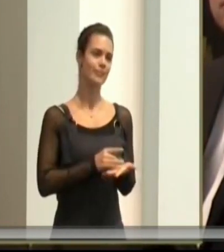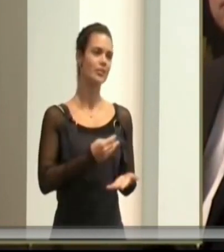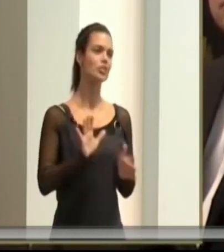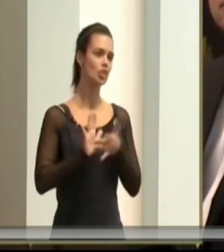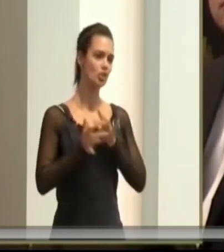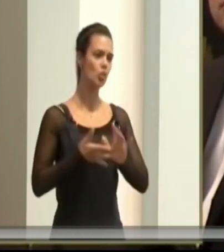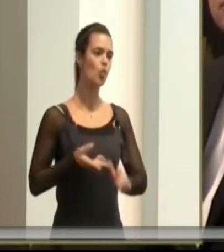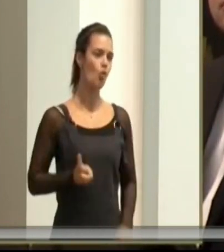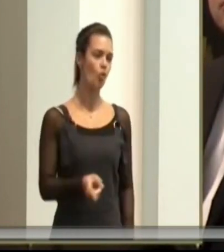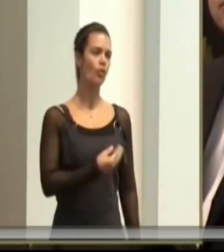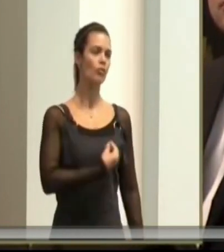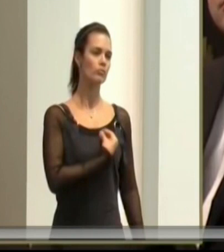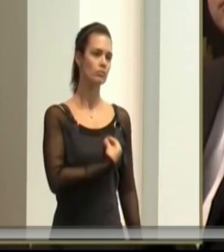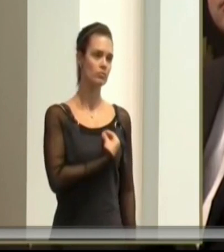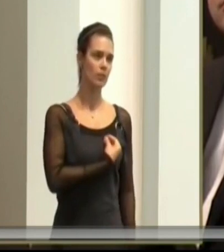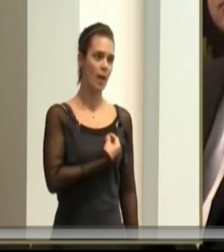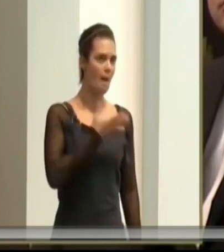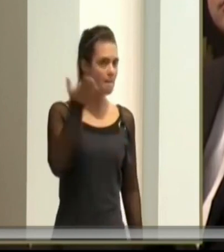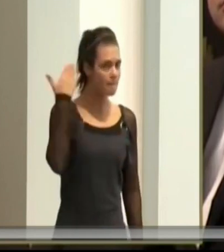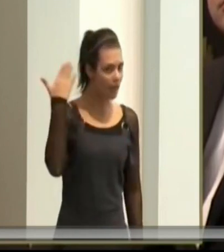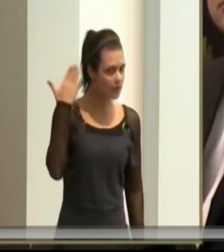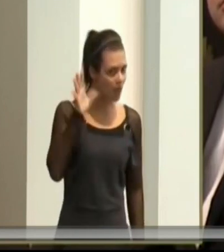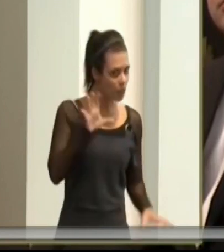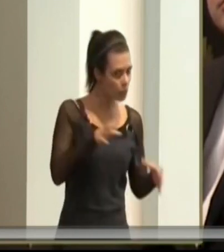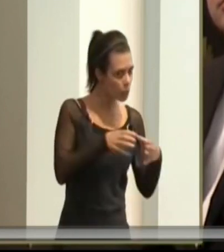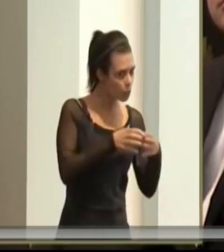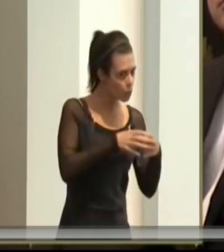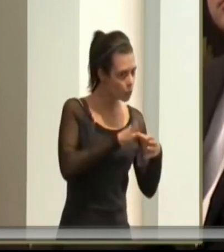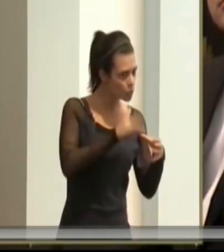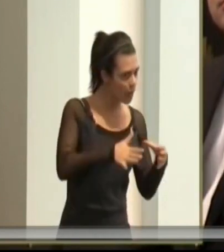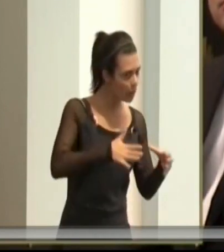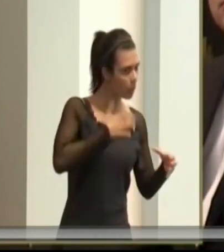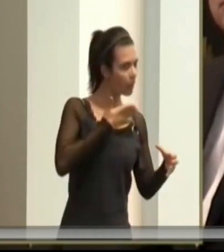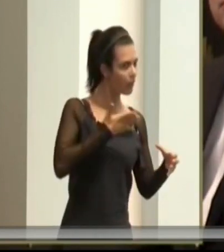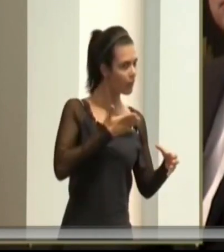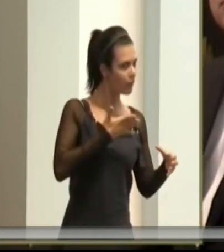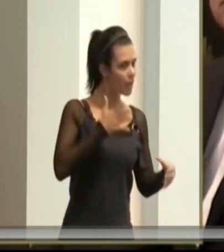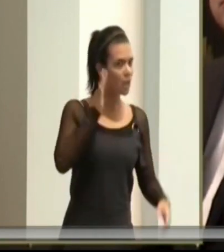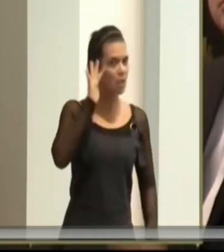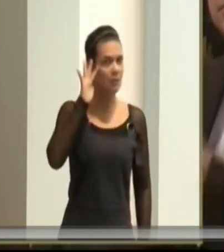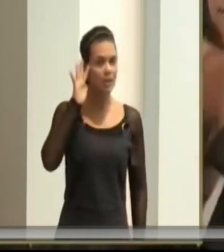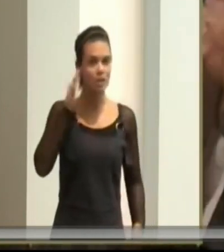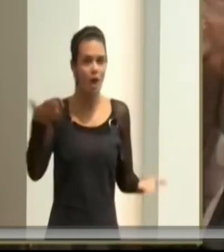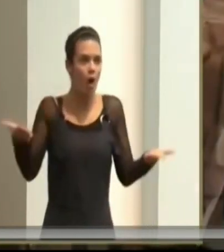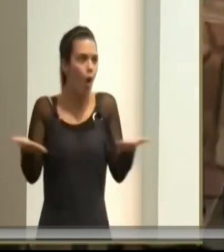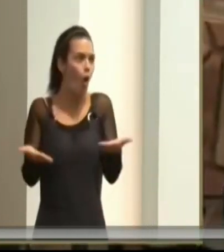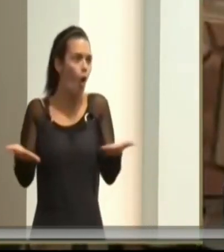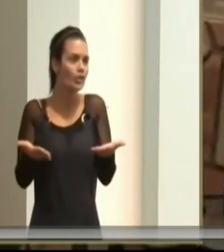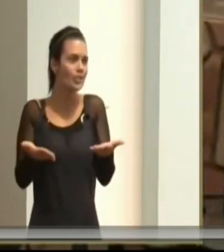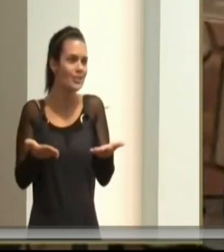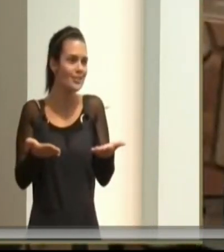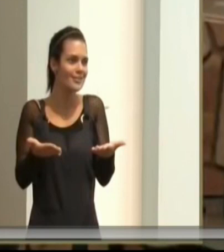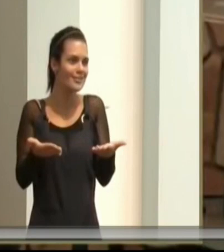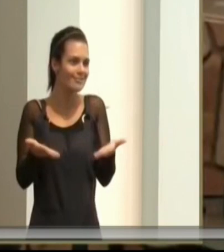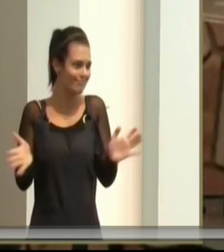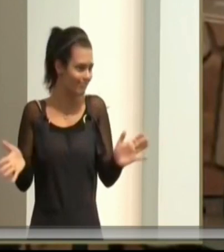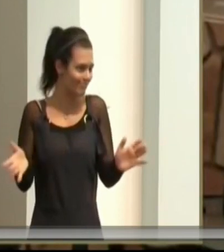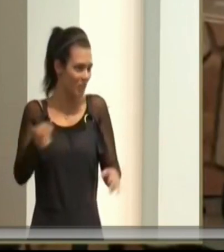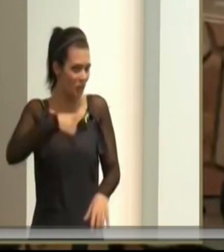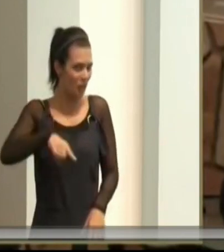Se naquela época causava espanto, que dirá hoje, 2000 anos